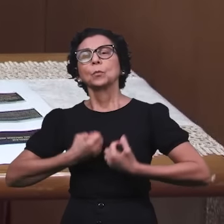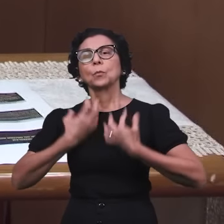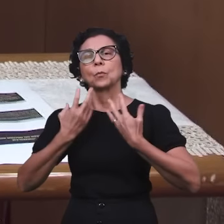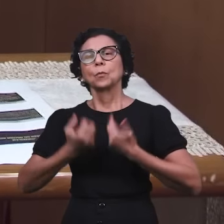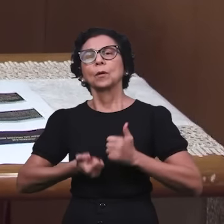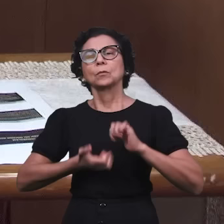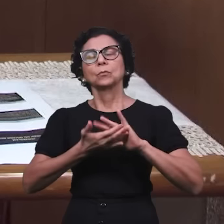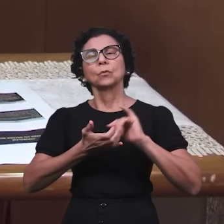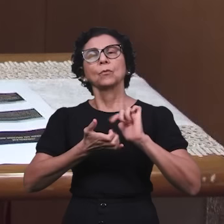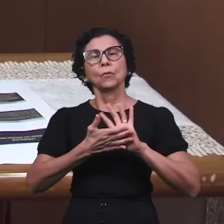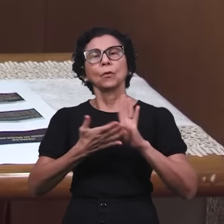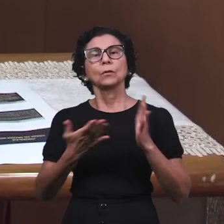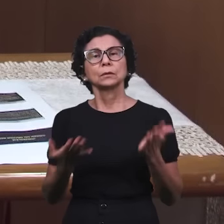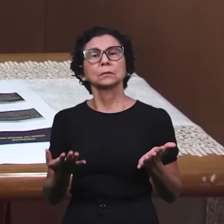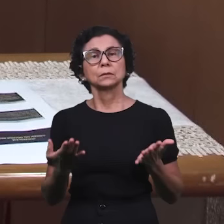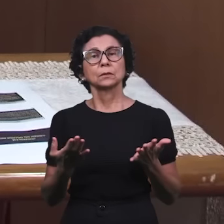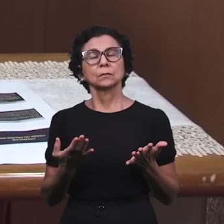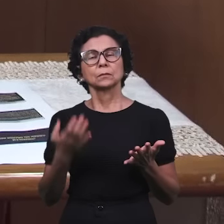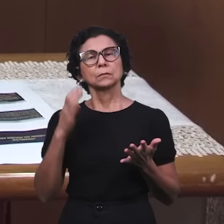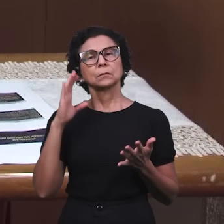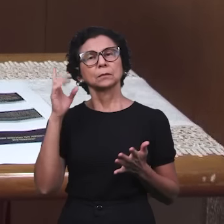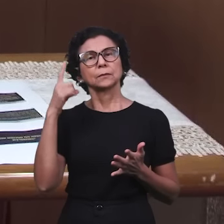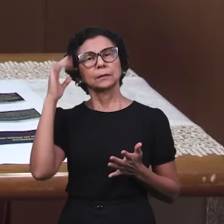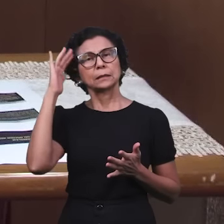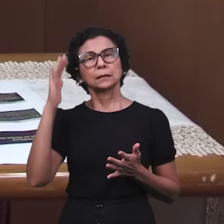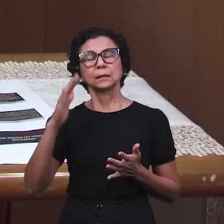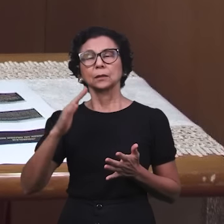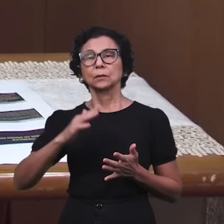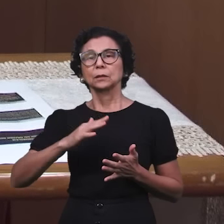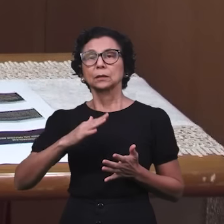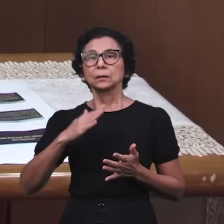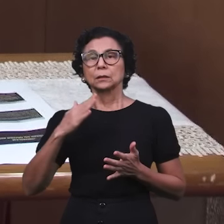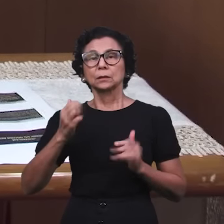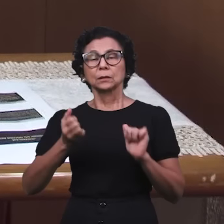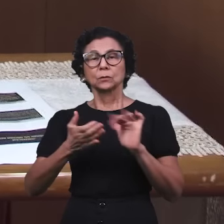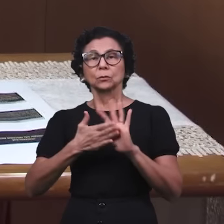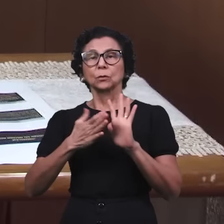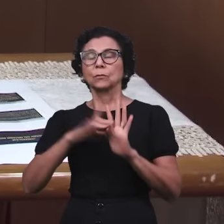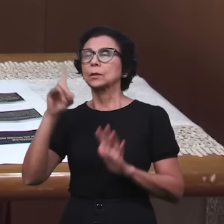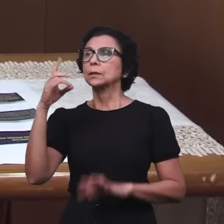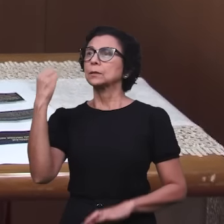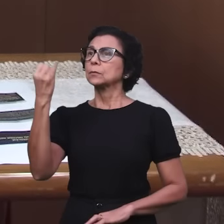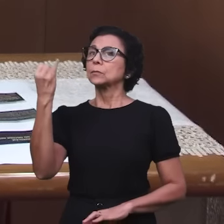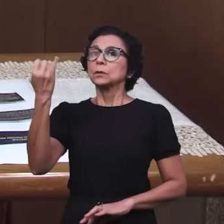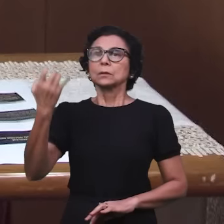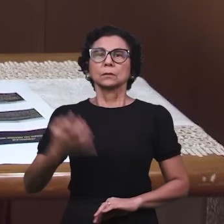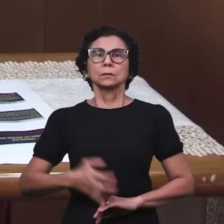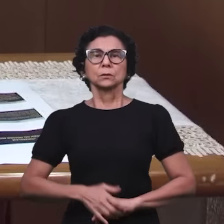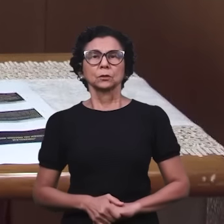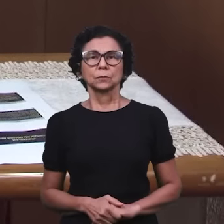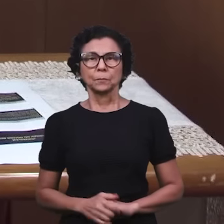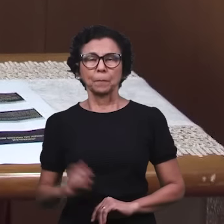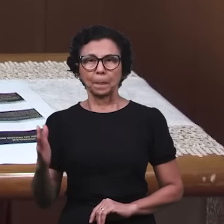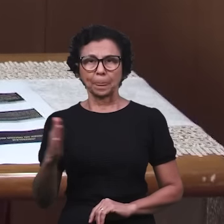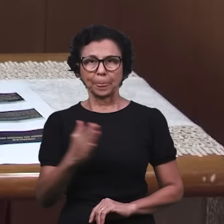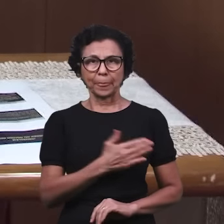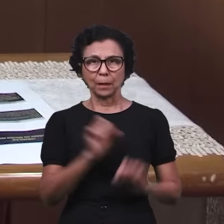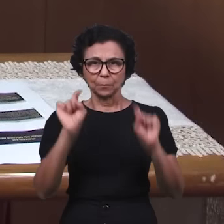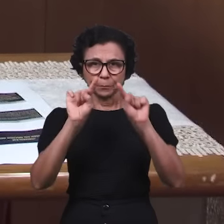ele entendeu que era importante o louvor a Deus. Pela primeira vez ele estabelece no culto o louvor. E lembrando aqui